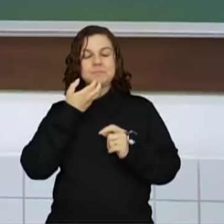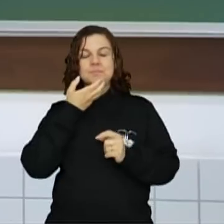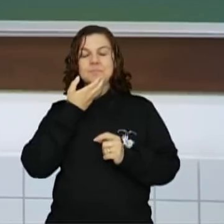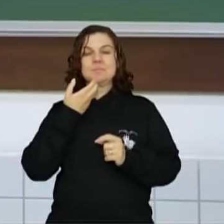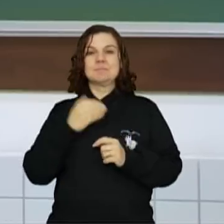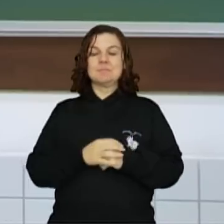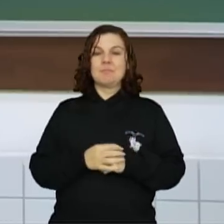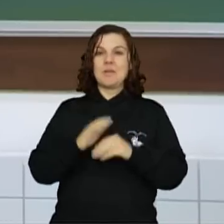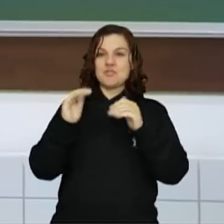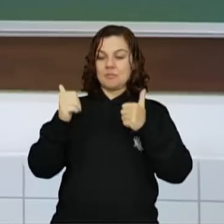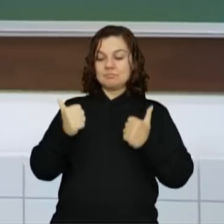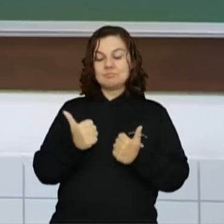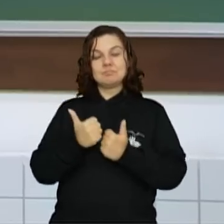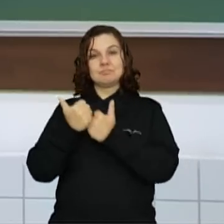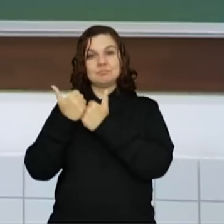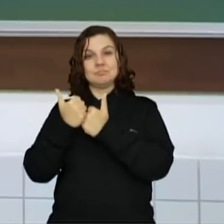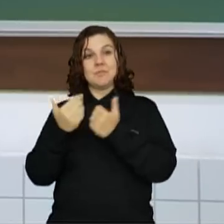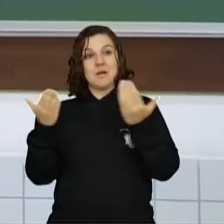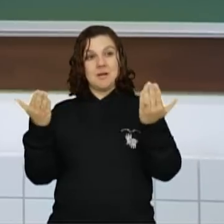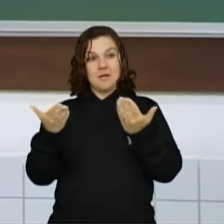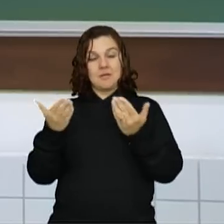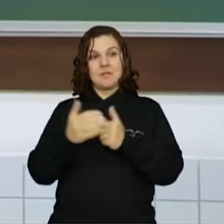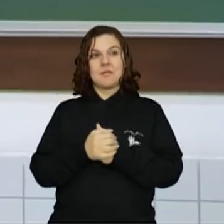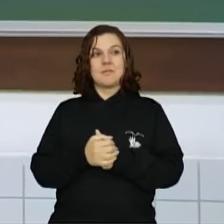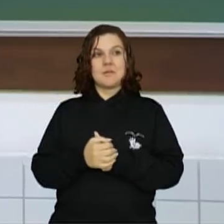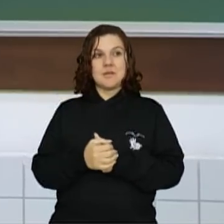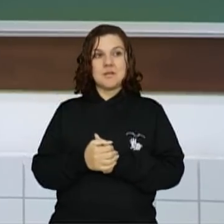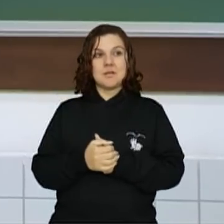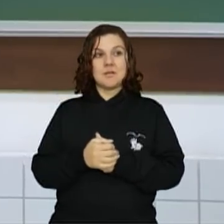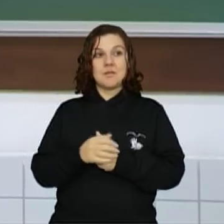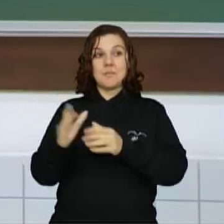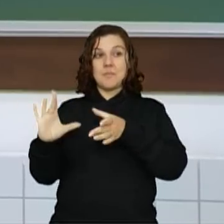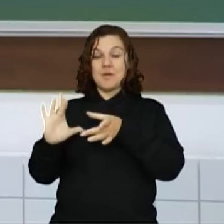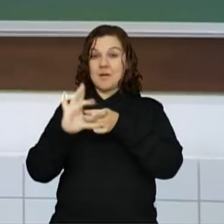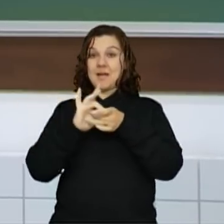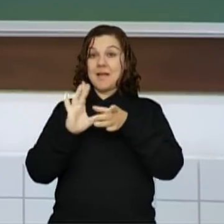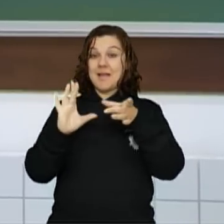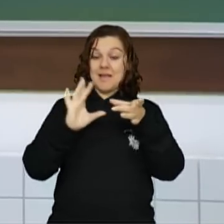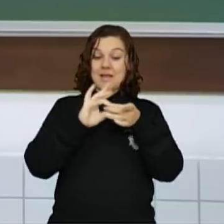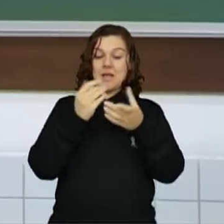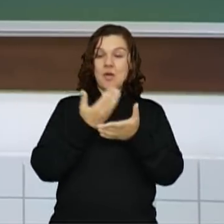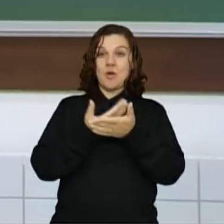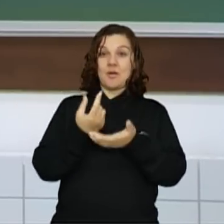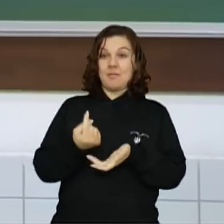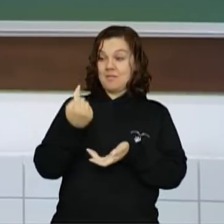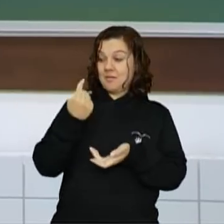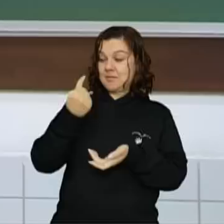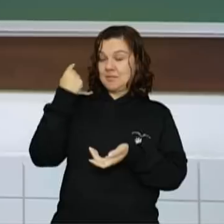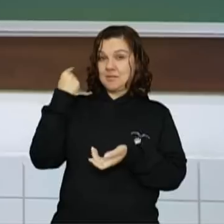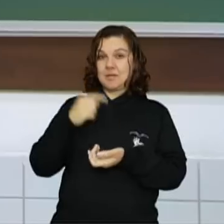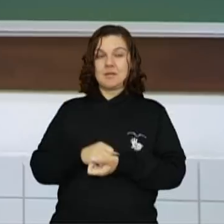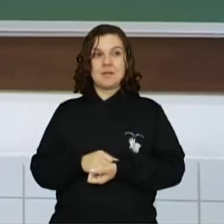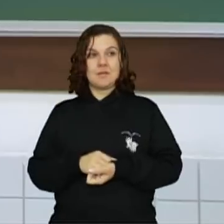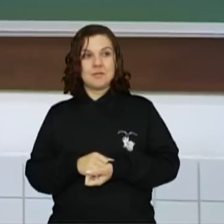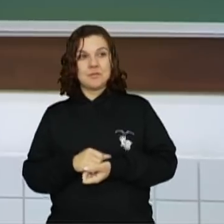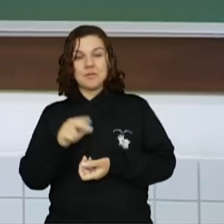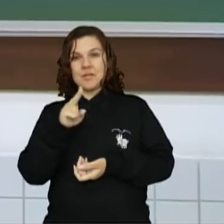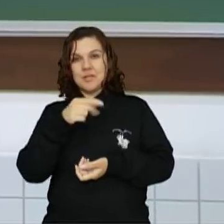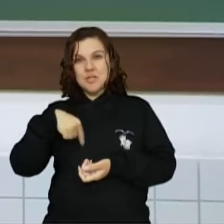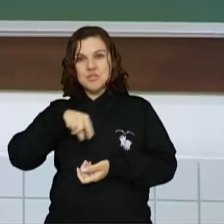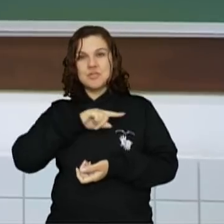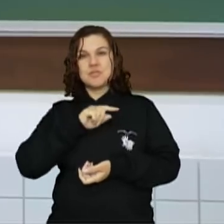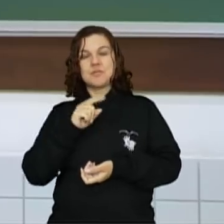termos acessórios da oração os termos integrantes nós aprendemos na aula anterior, que nós